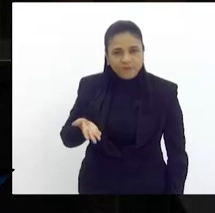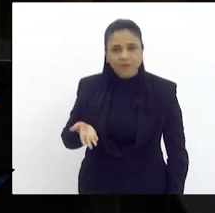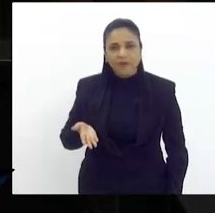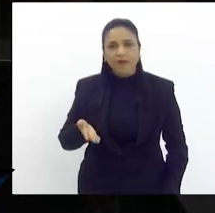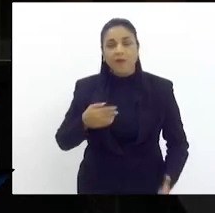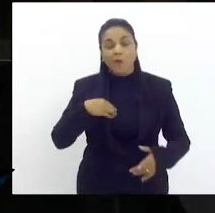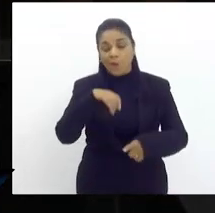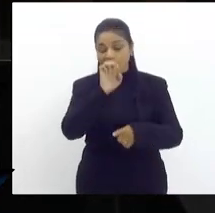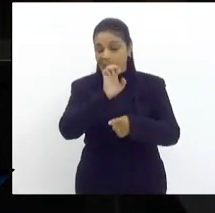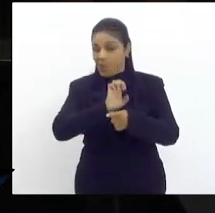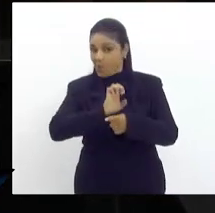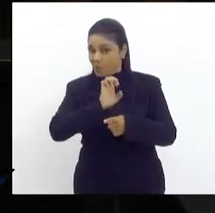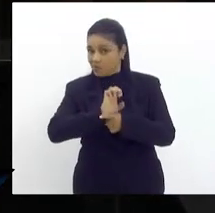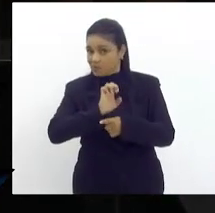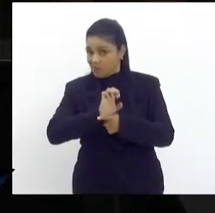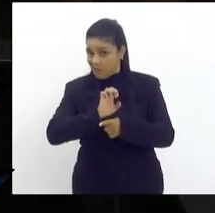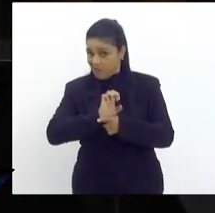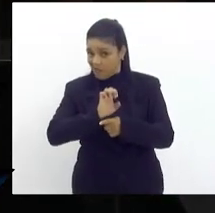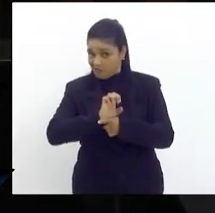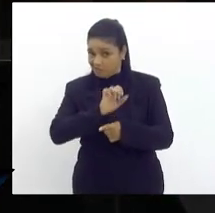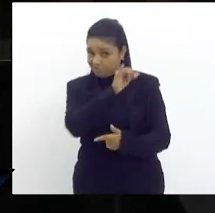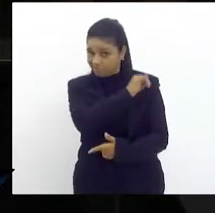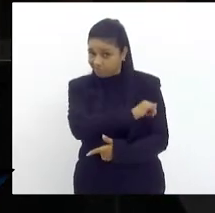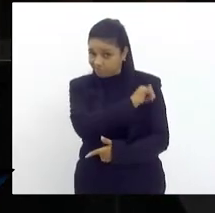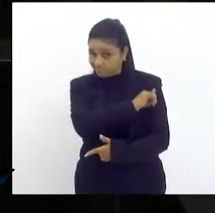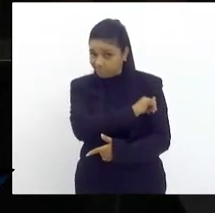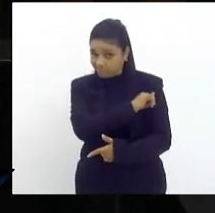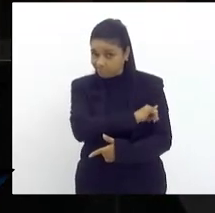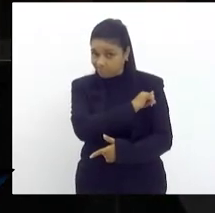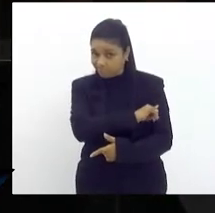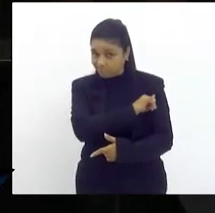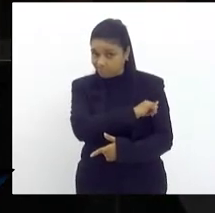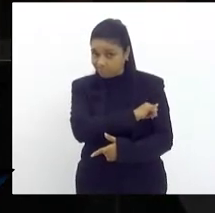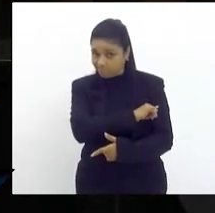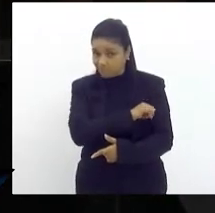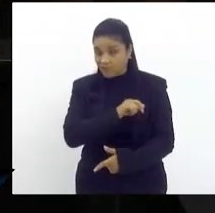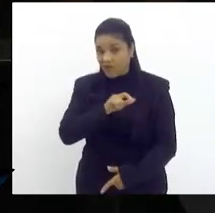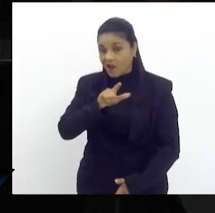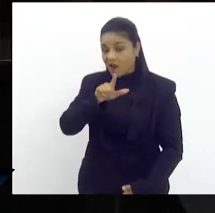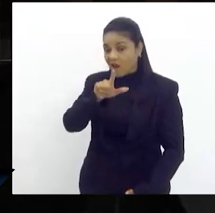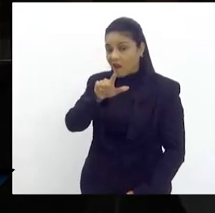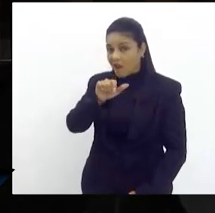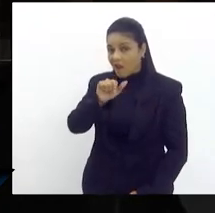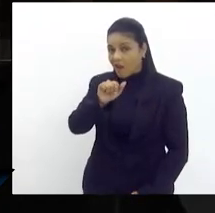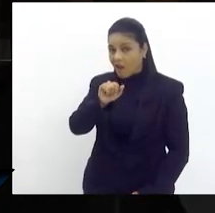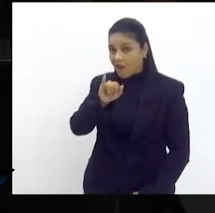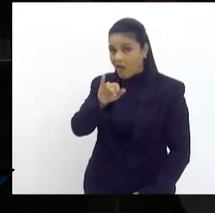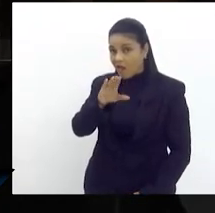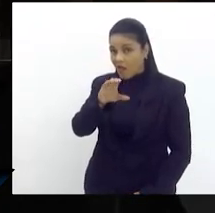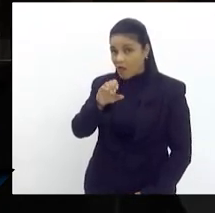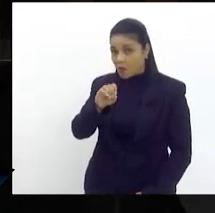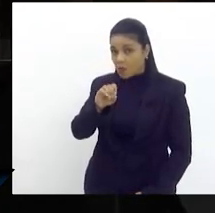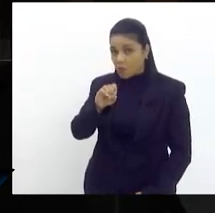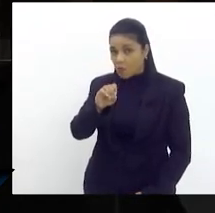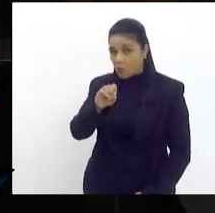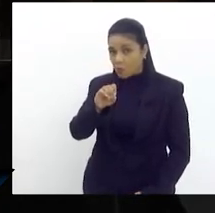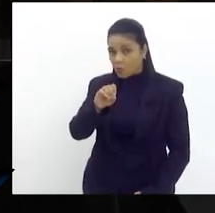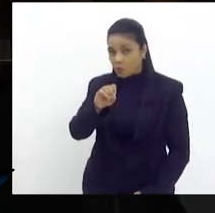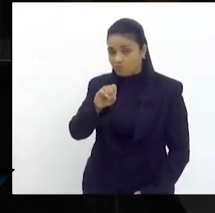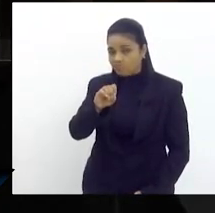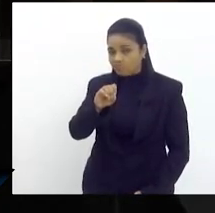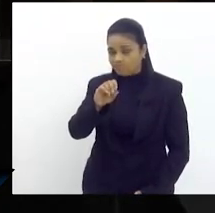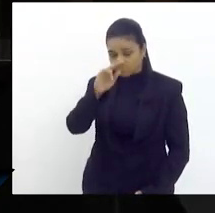o estado tem que ser sempre laico e estado laico